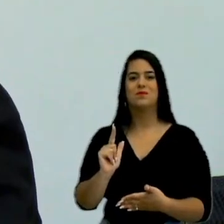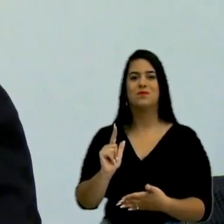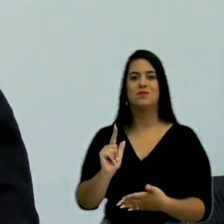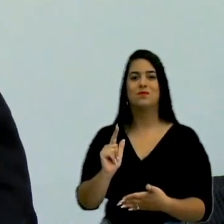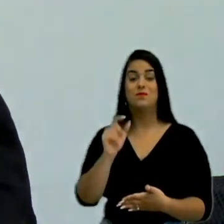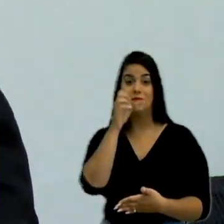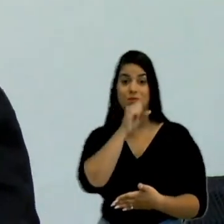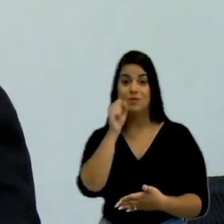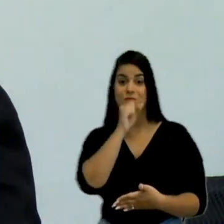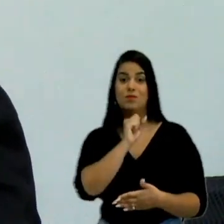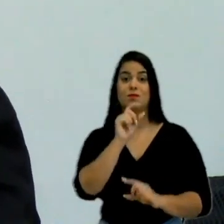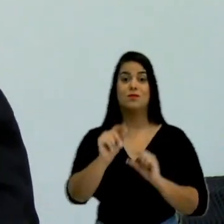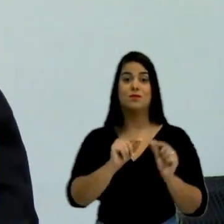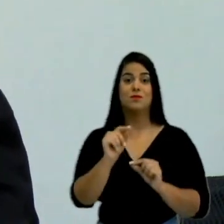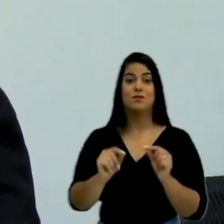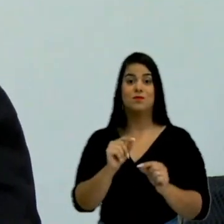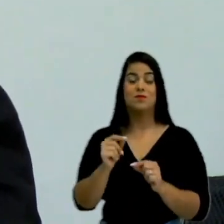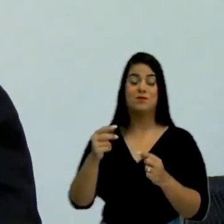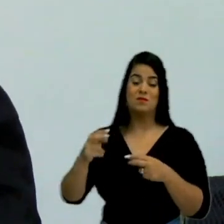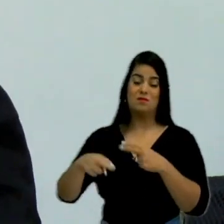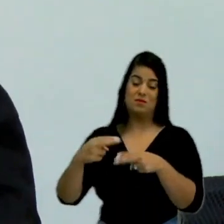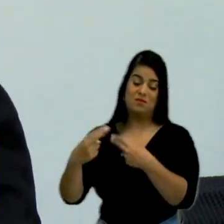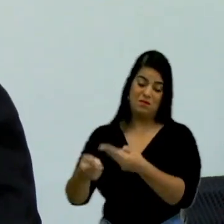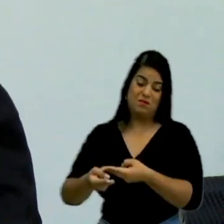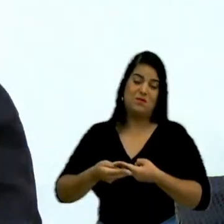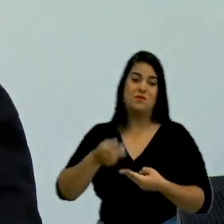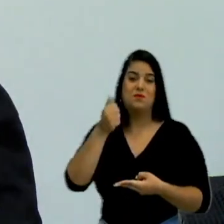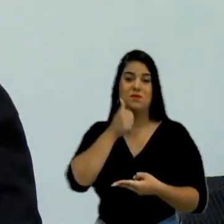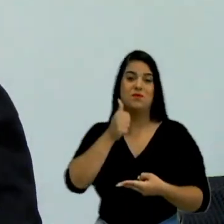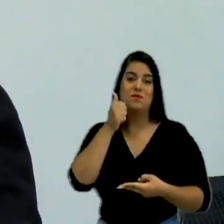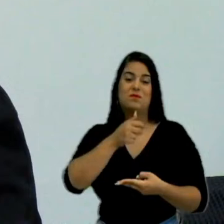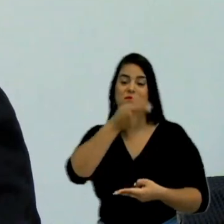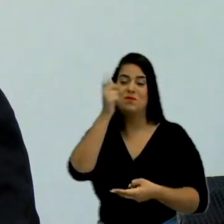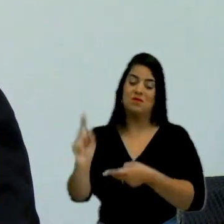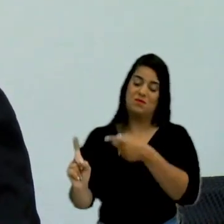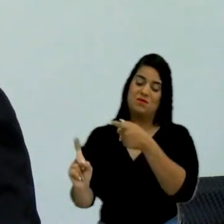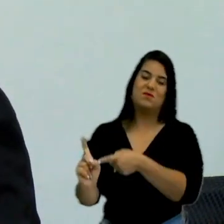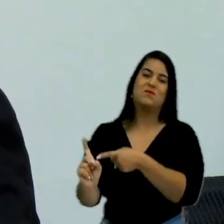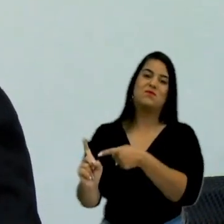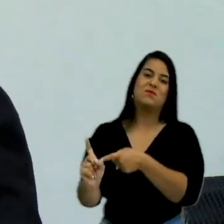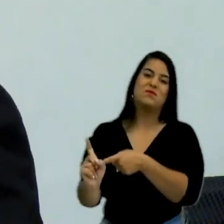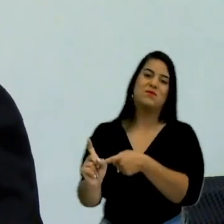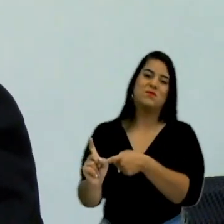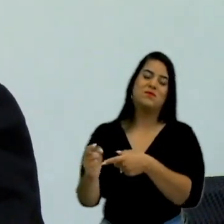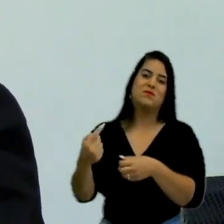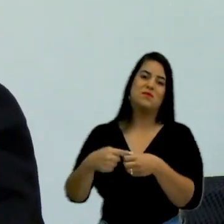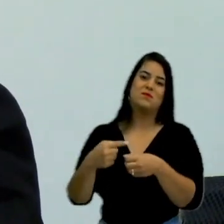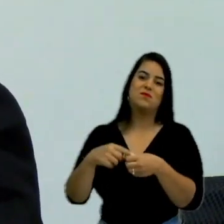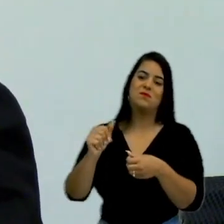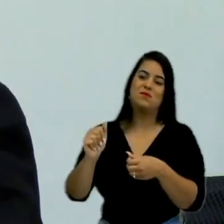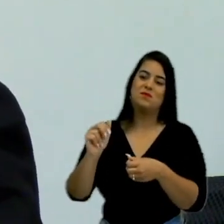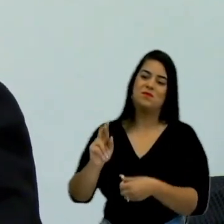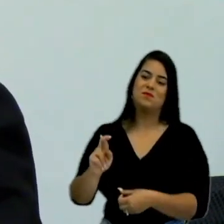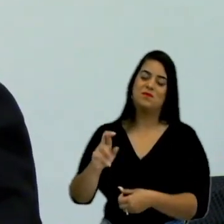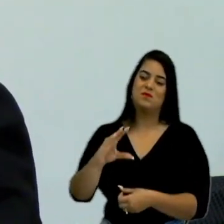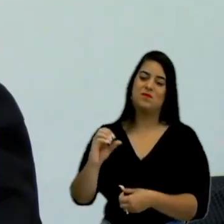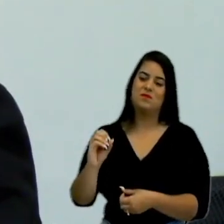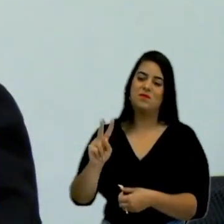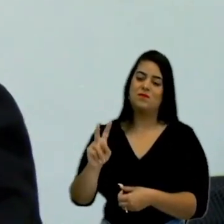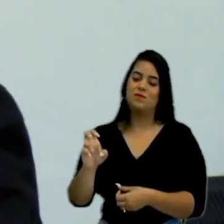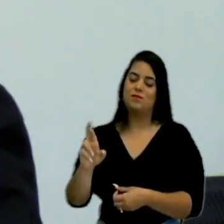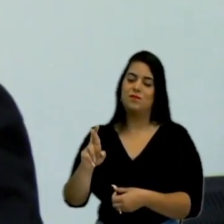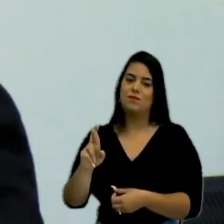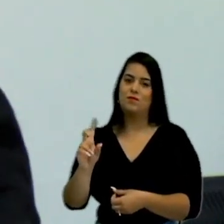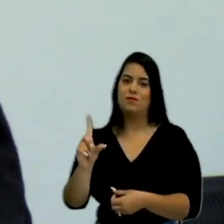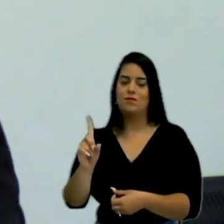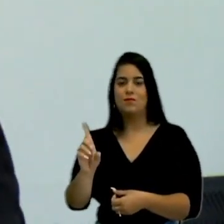nesse último sábado o troféu Mulher Cidadã na segunda edição na cidade de Arco Verde. E colocar um